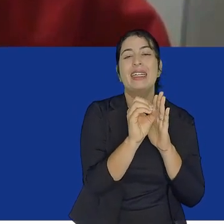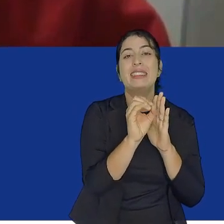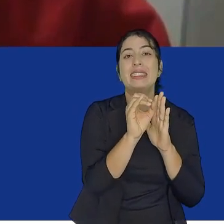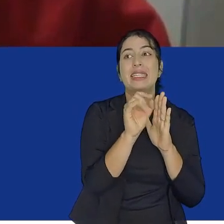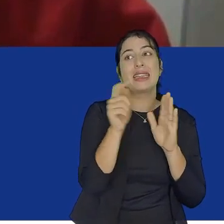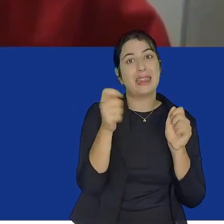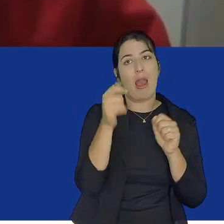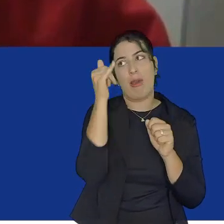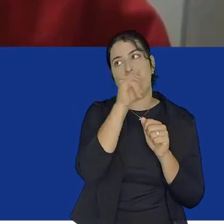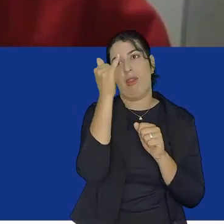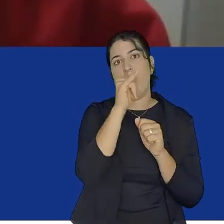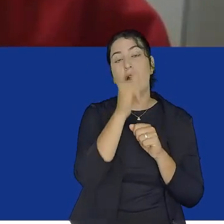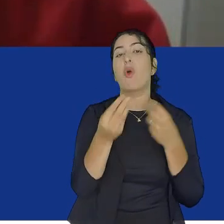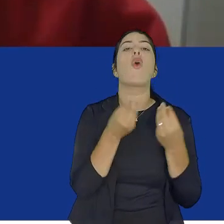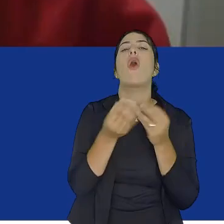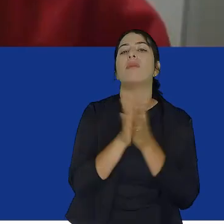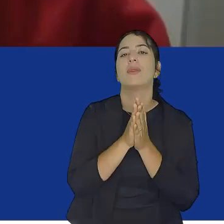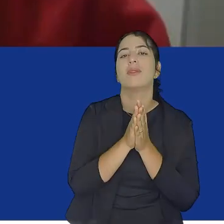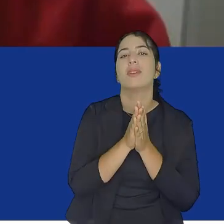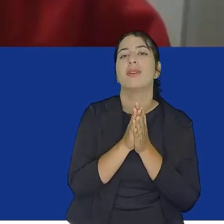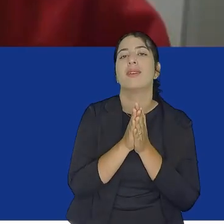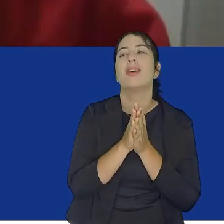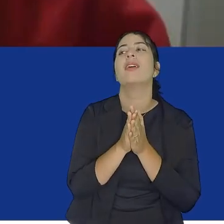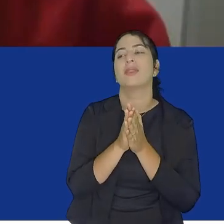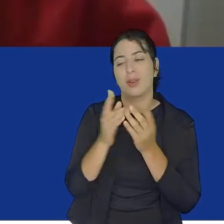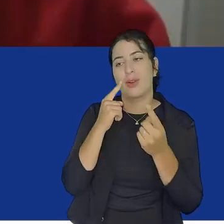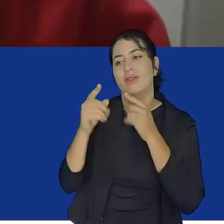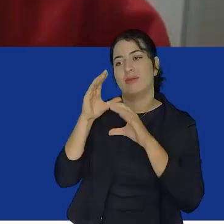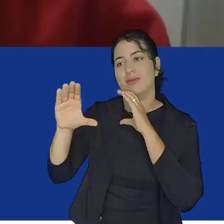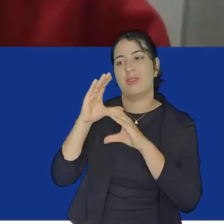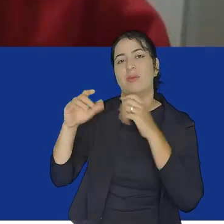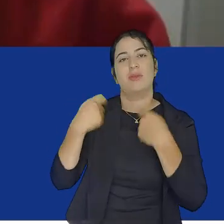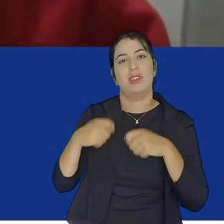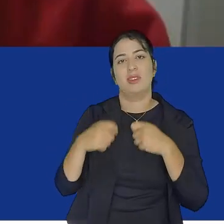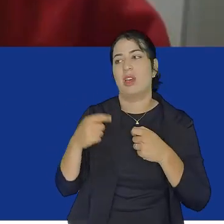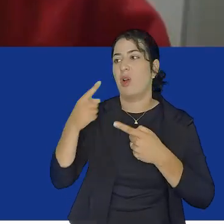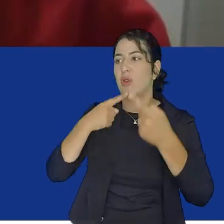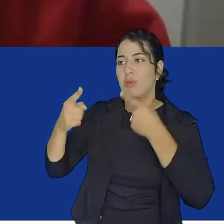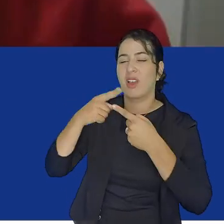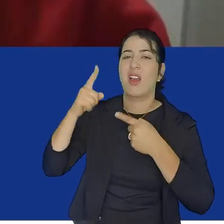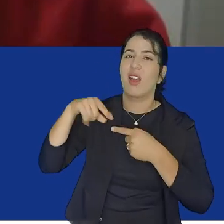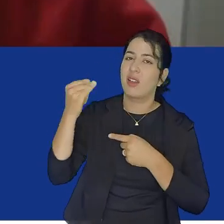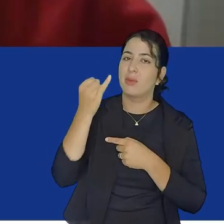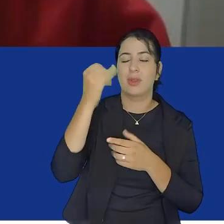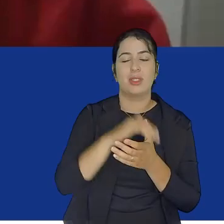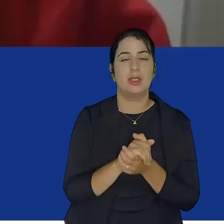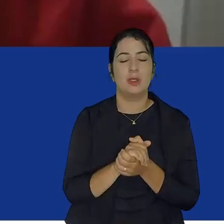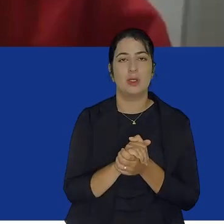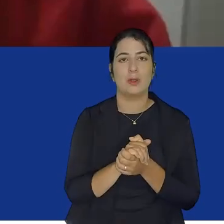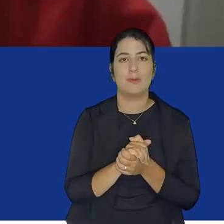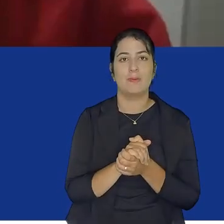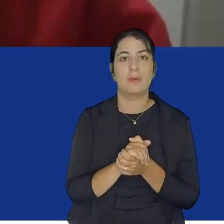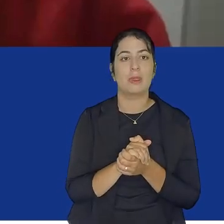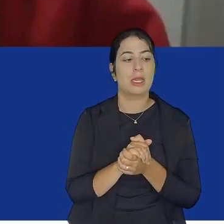gente entendesse que somos seres humanos, que vai ter erro, que vai ter falha, e aí o de jure, eu gosto muito, já